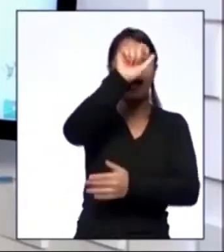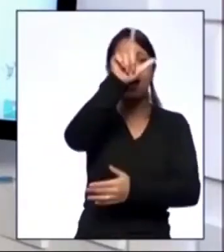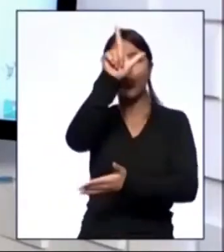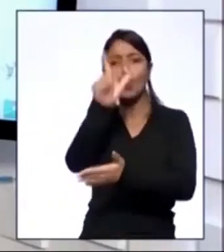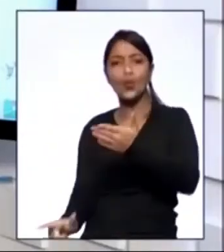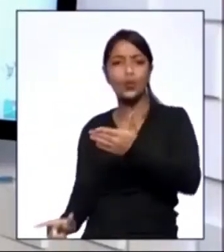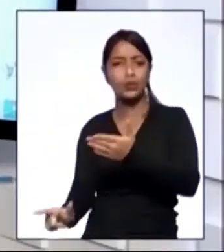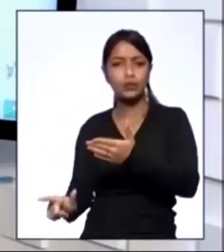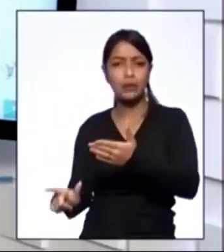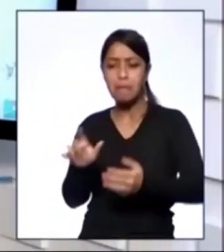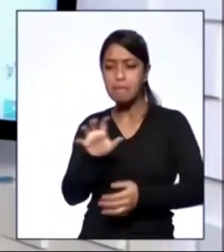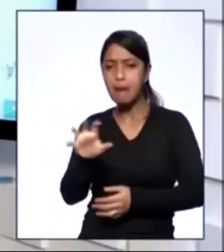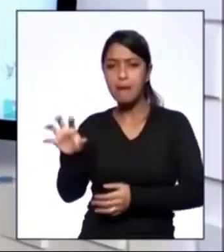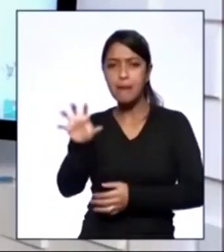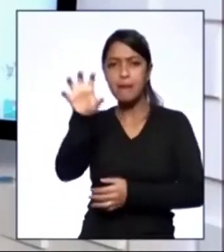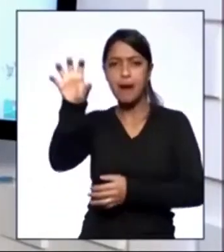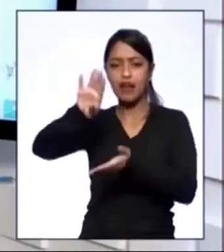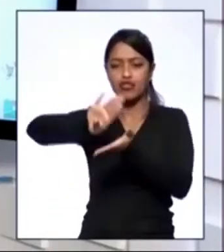divisão